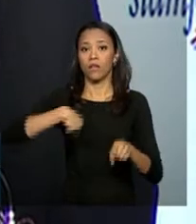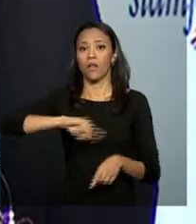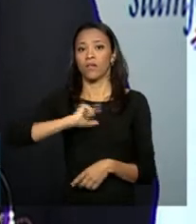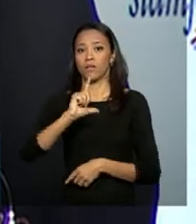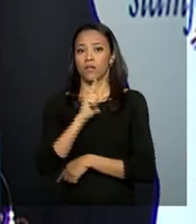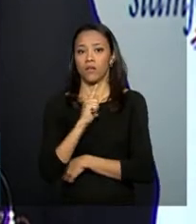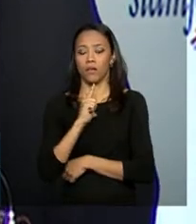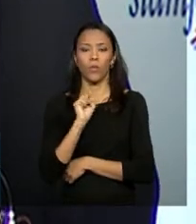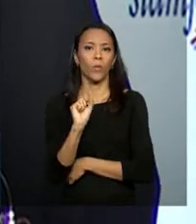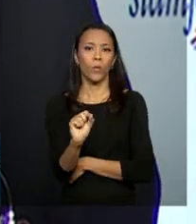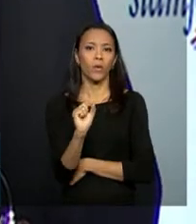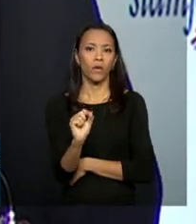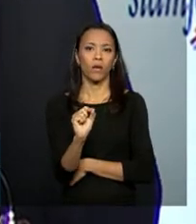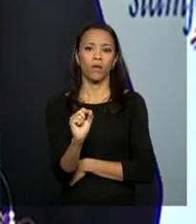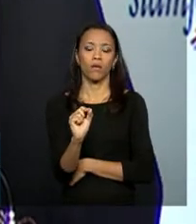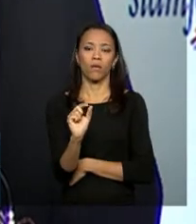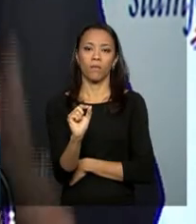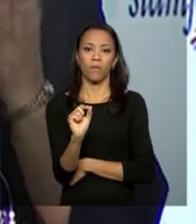temos